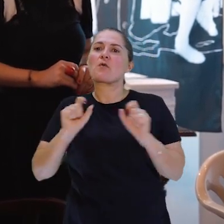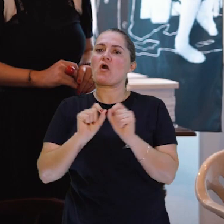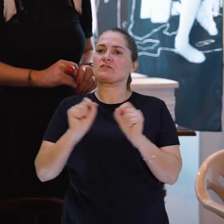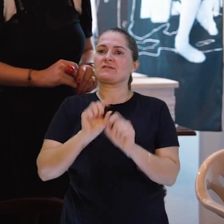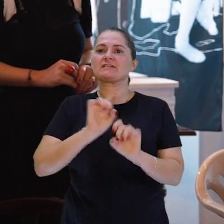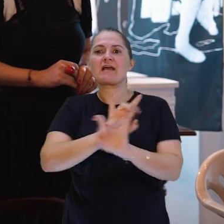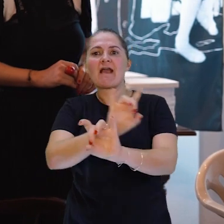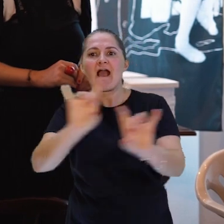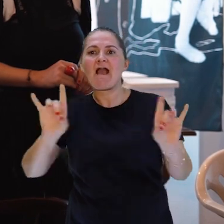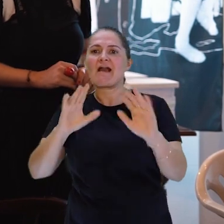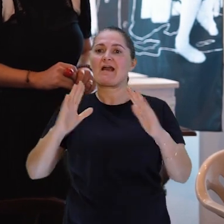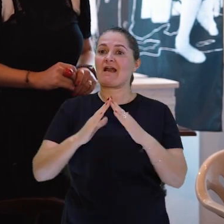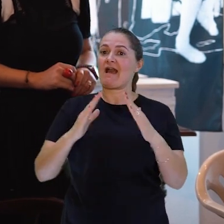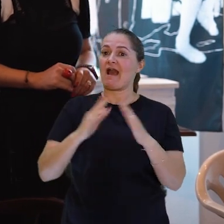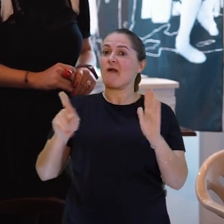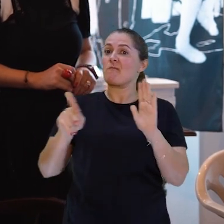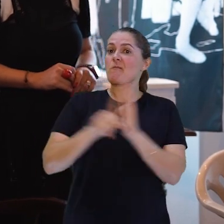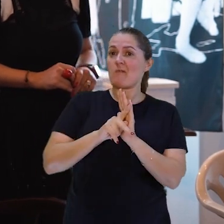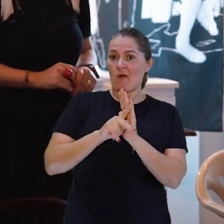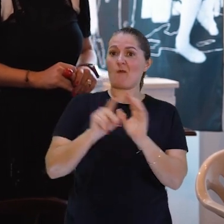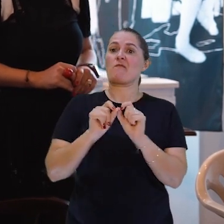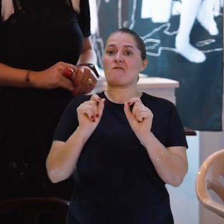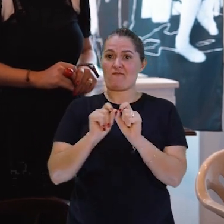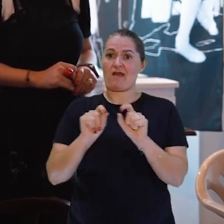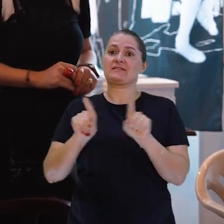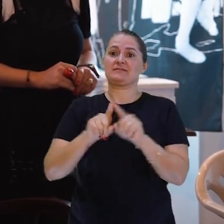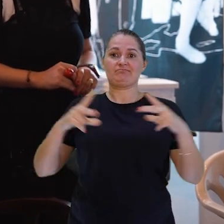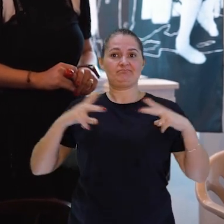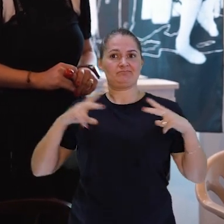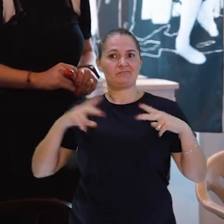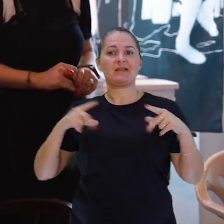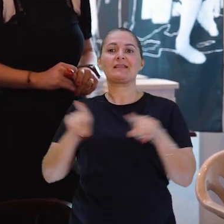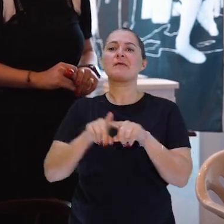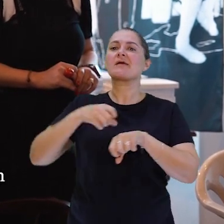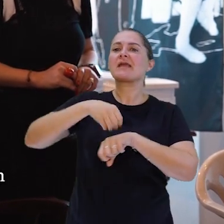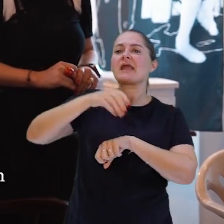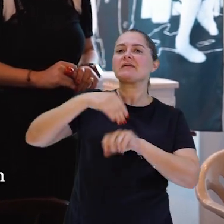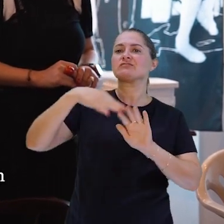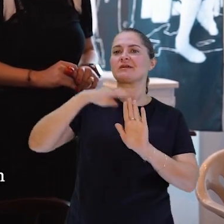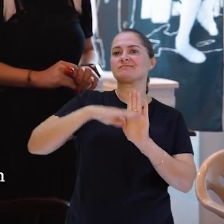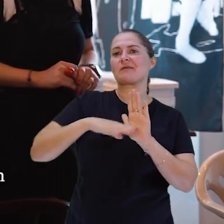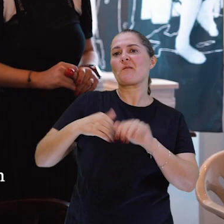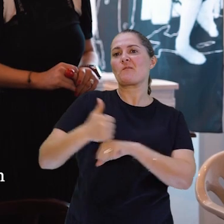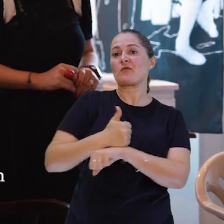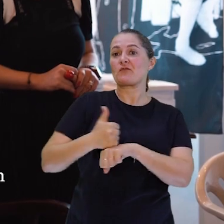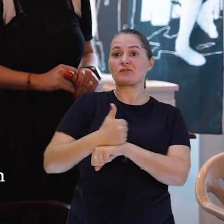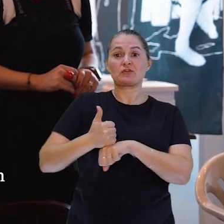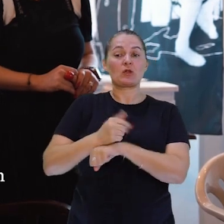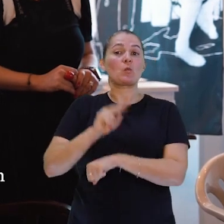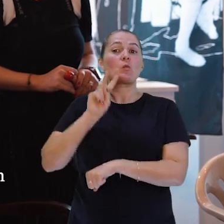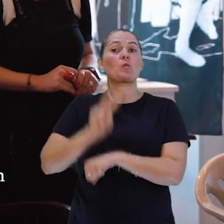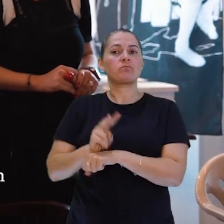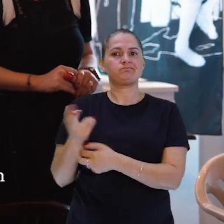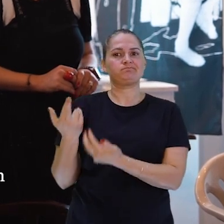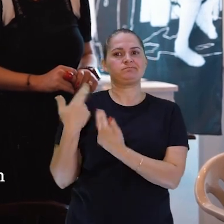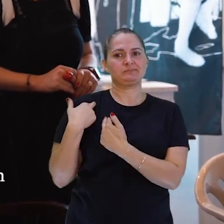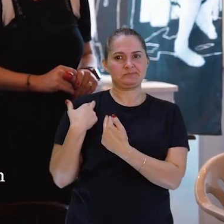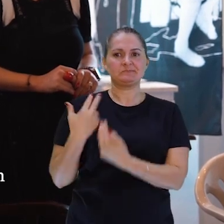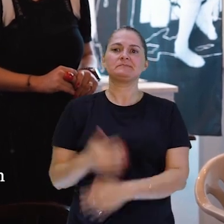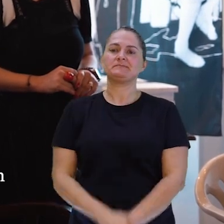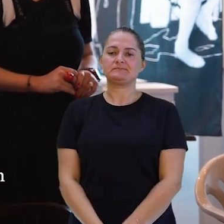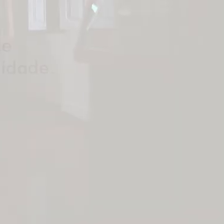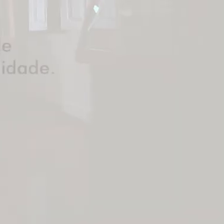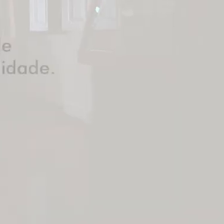pessoas também em casa com seus acervos e o que a gente pode indicar a atuação de outros profissionais também para